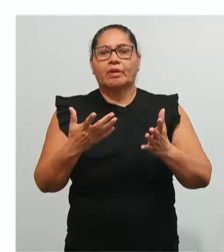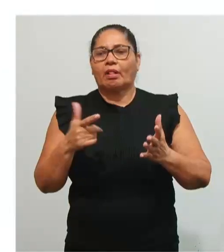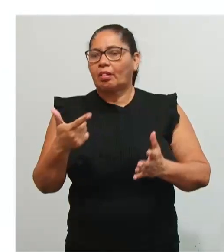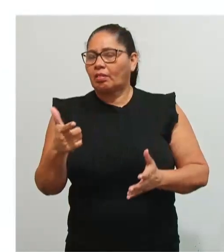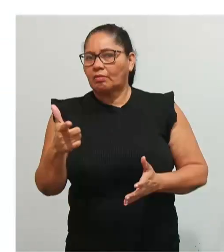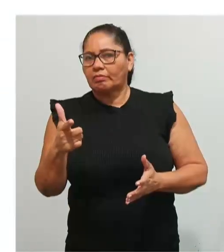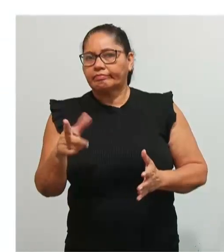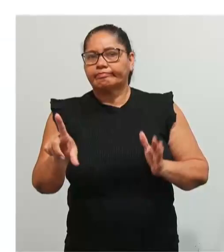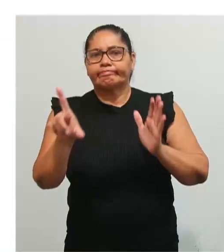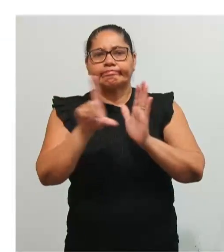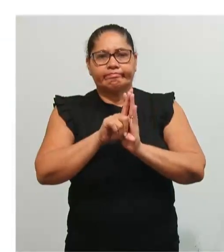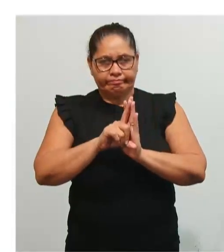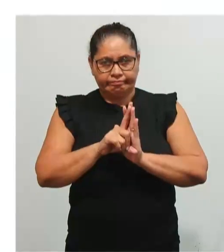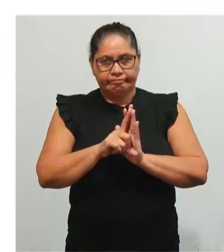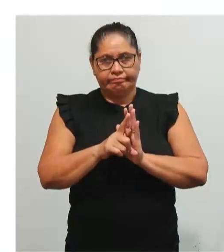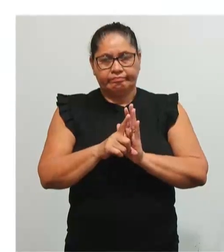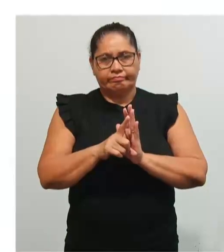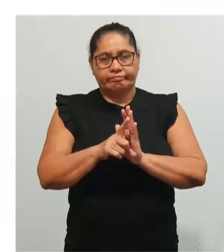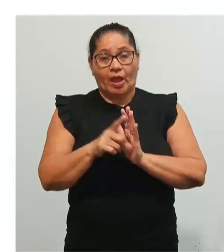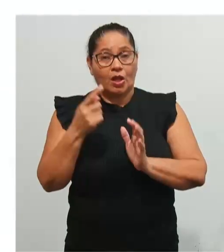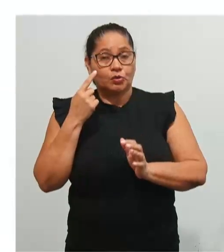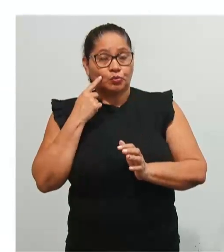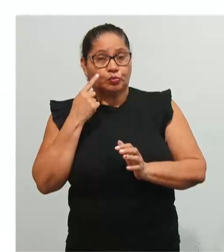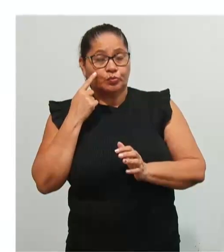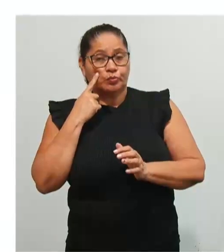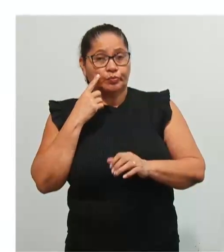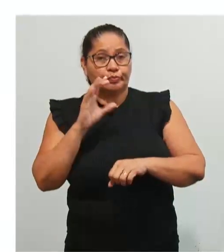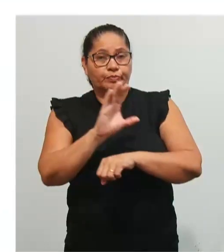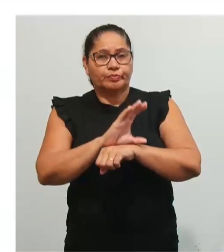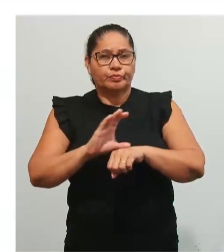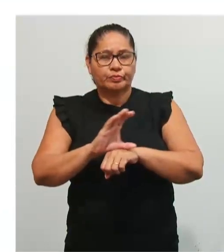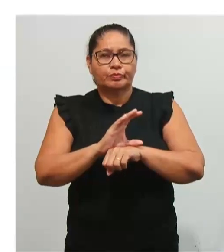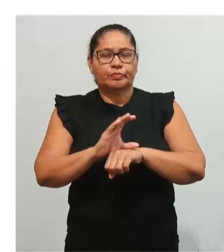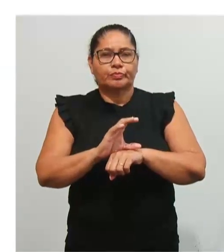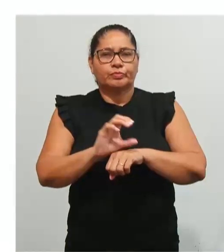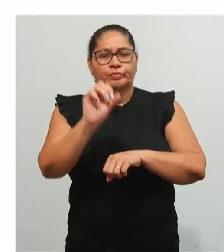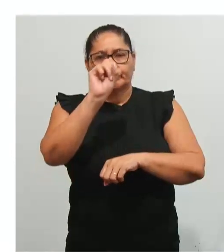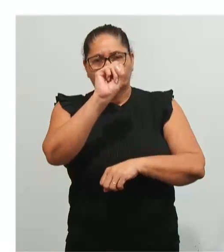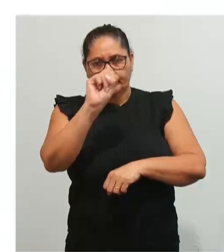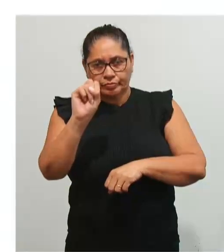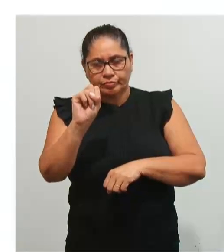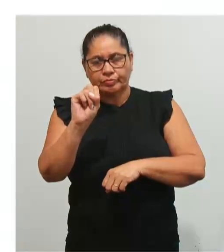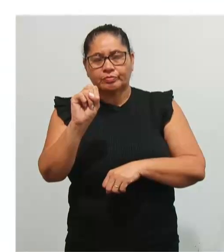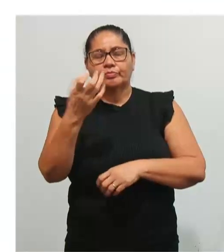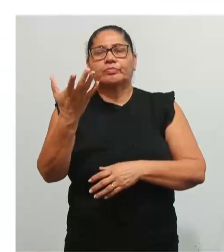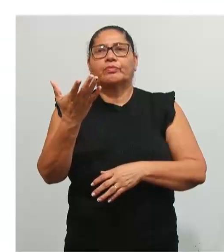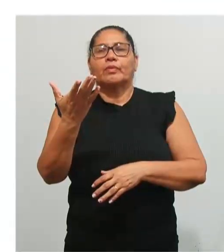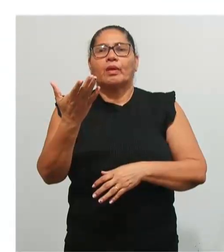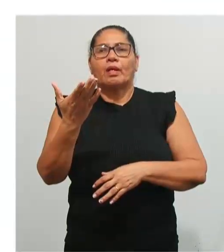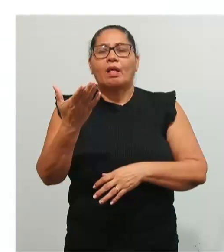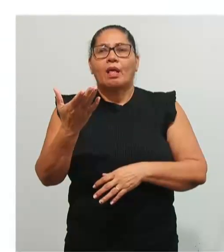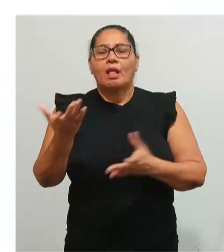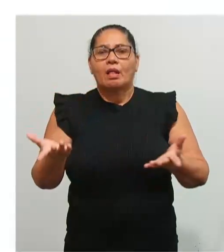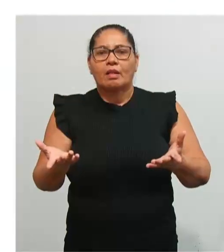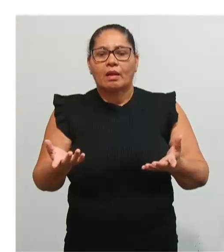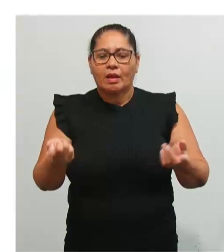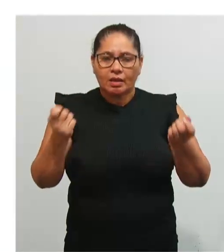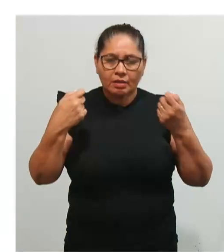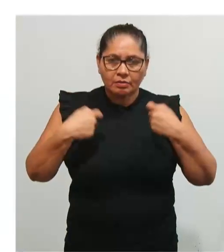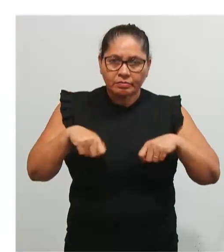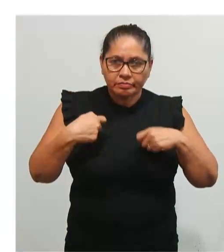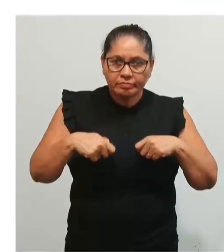lei. A gente vê aí que a Constituição Federal de 88 trouxe um marco, de uma necessidade